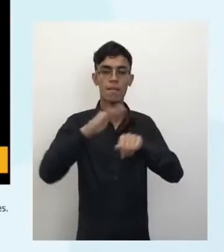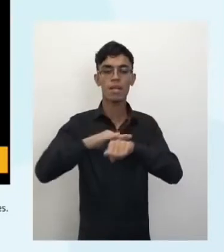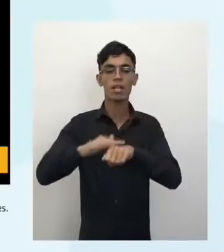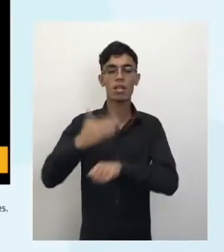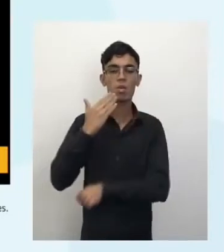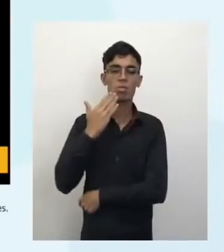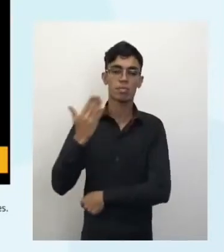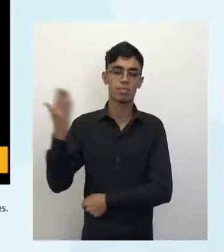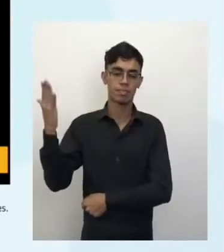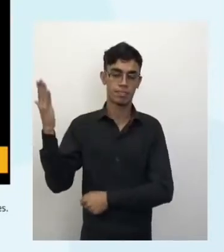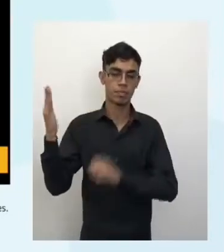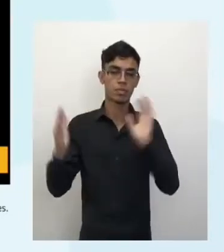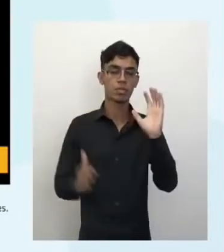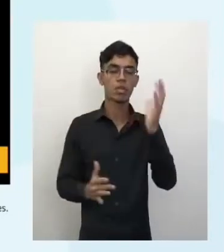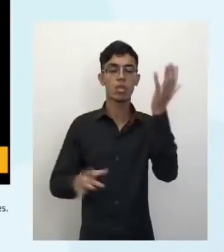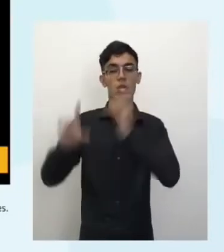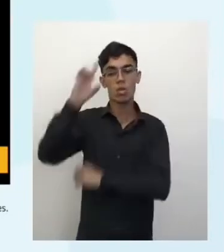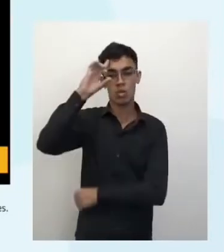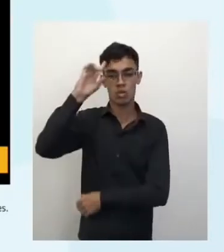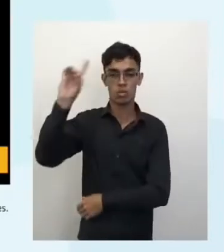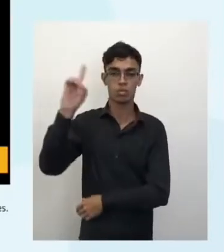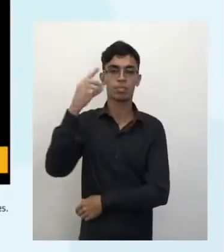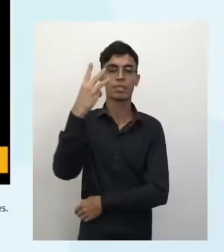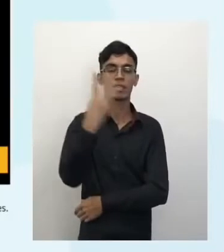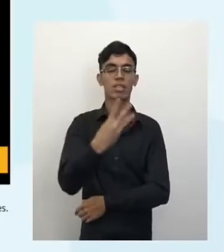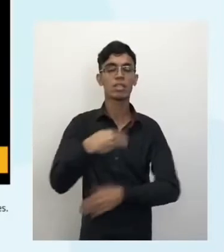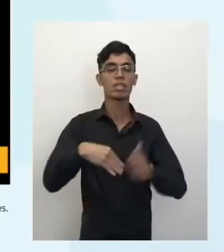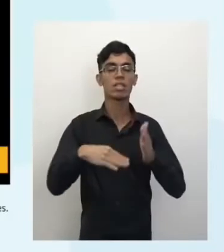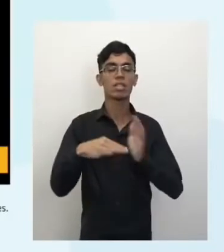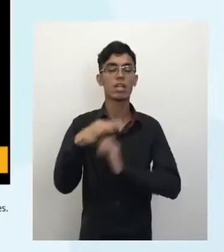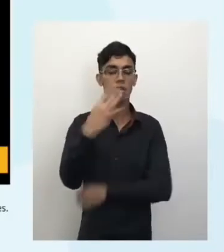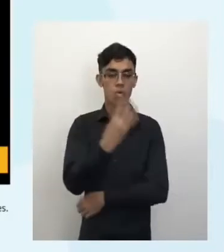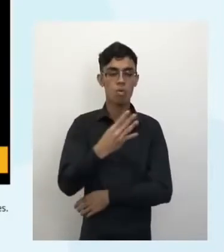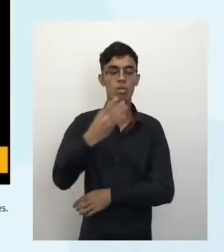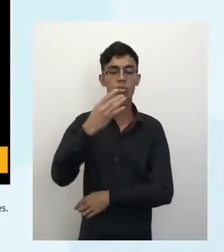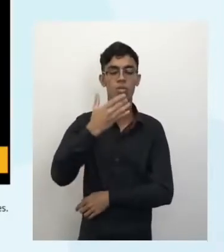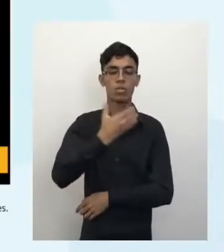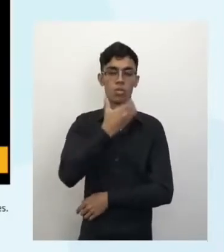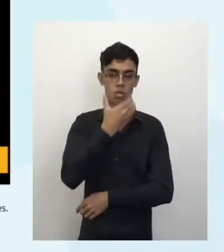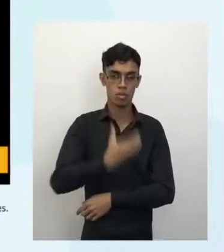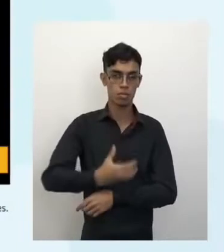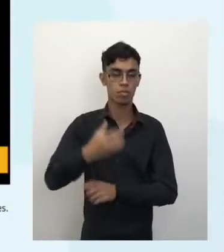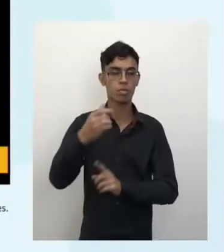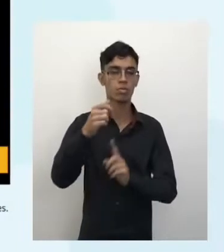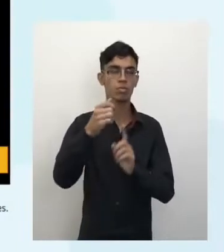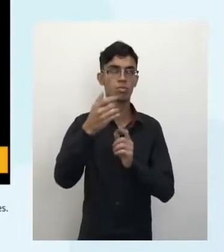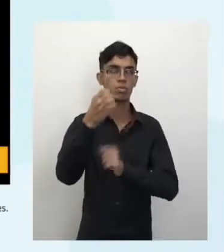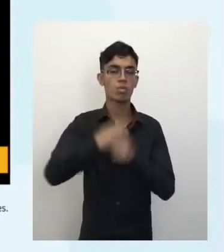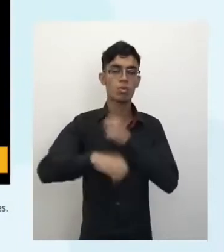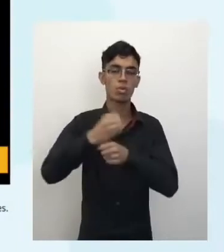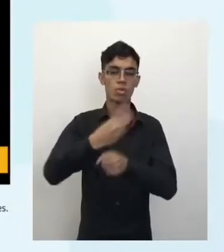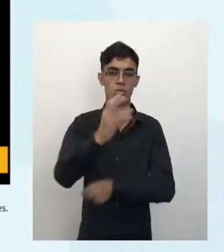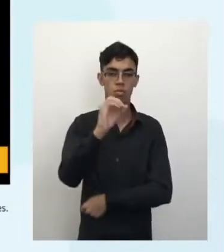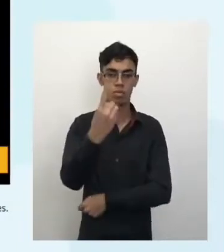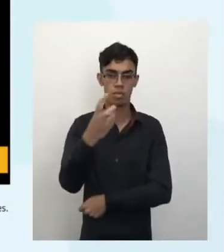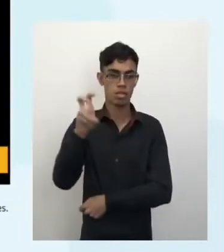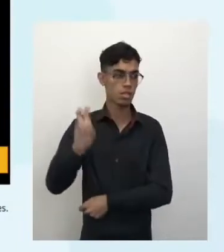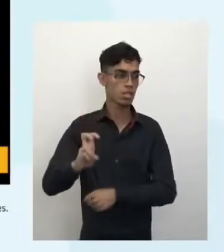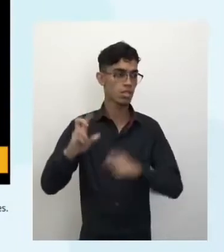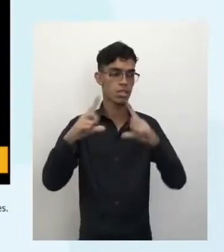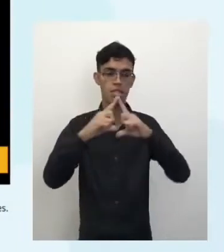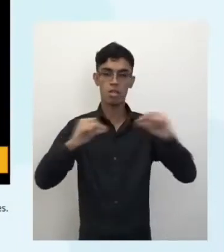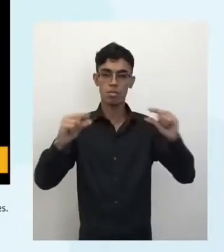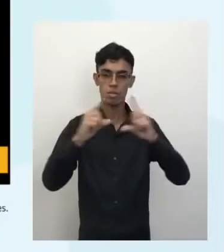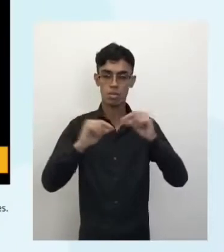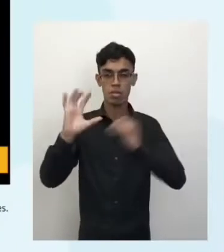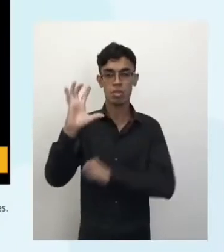delas aconteceu aí no dia 3 e 4 de dezembro de 2015, em Brasília, e outras partes